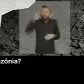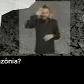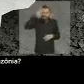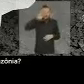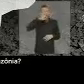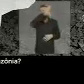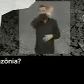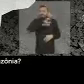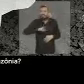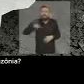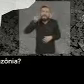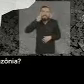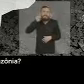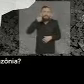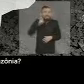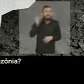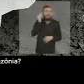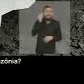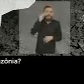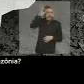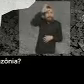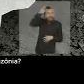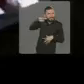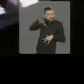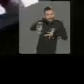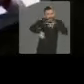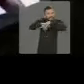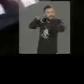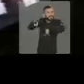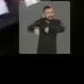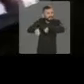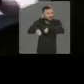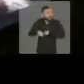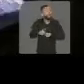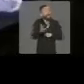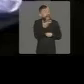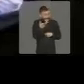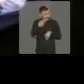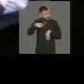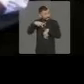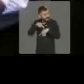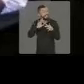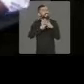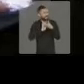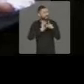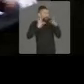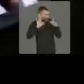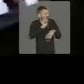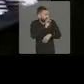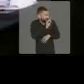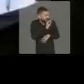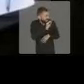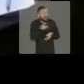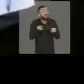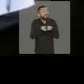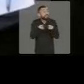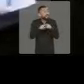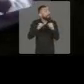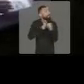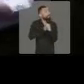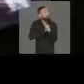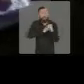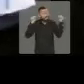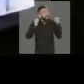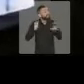disse que vai chamar os americanos para explorar a Amazônia? Se aproximar de países democráticos e com